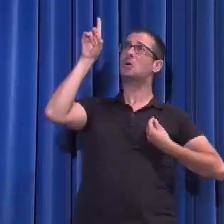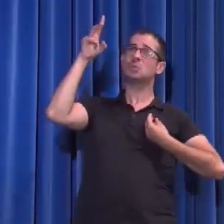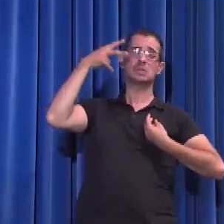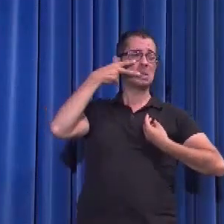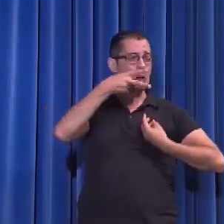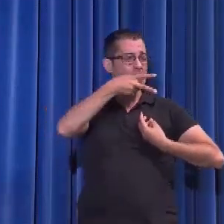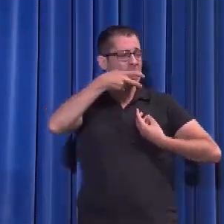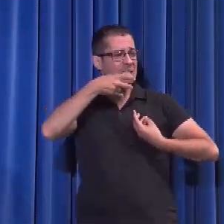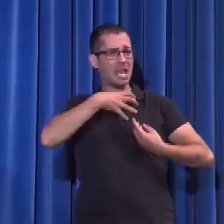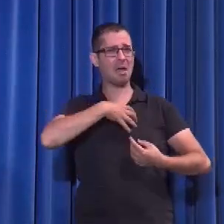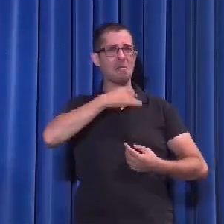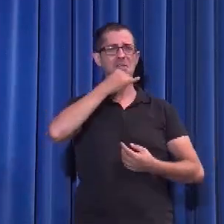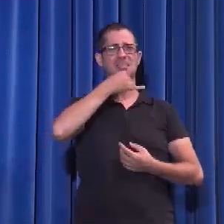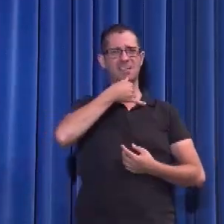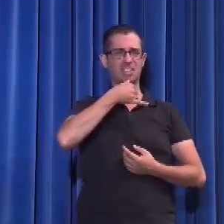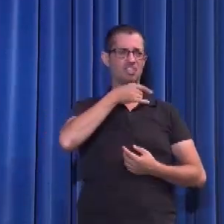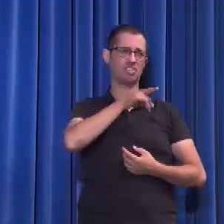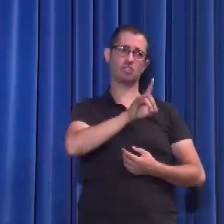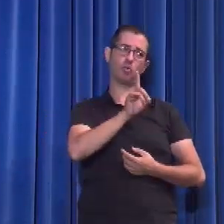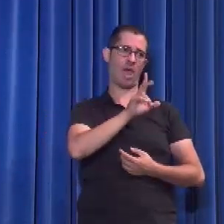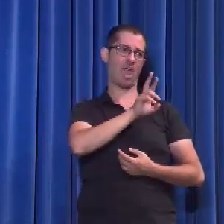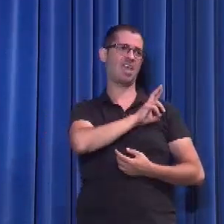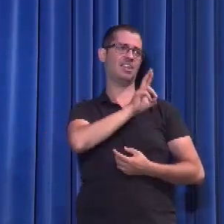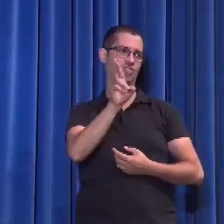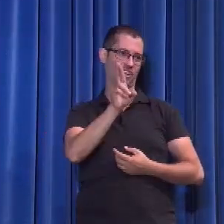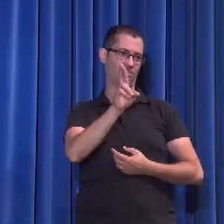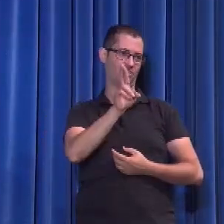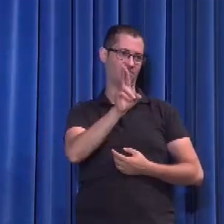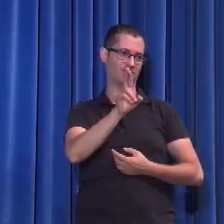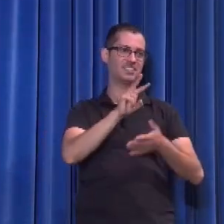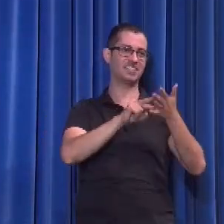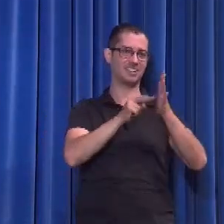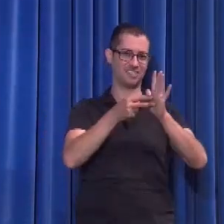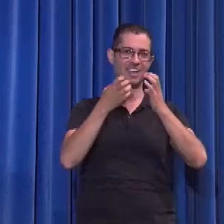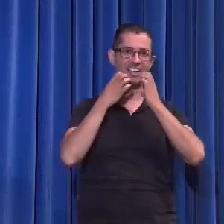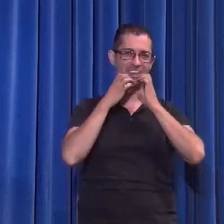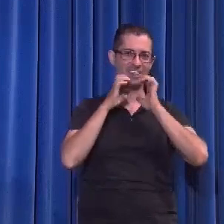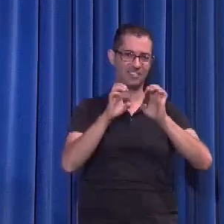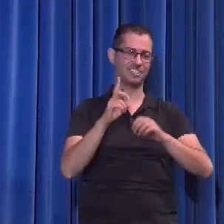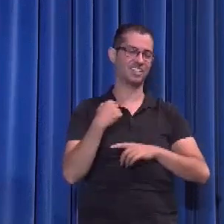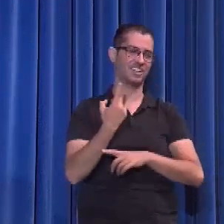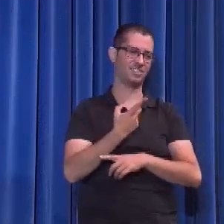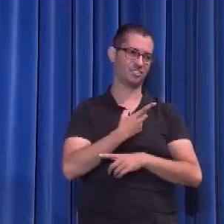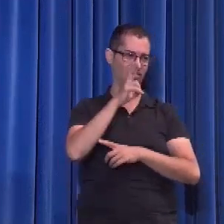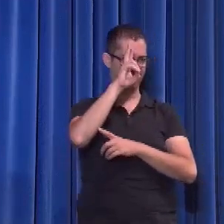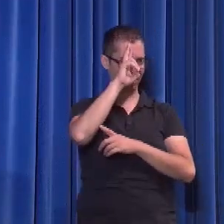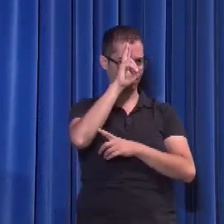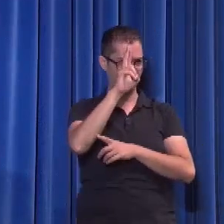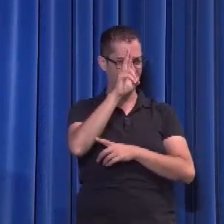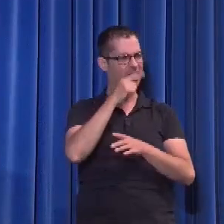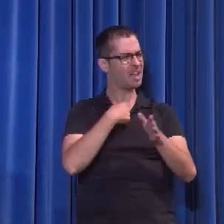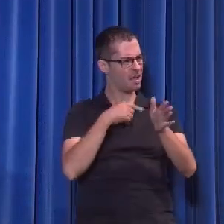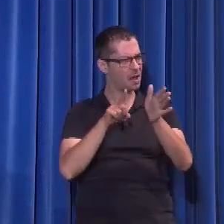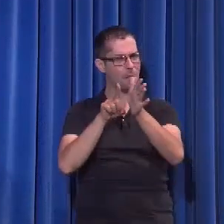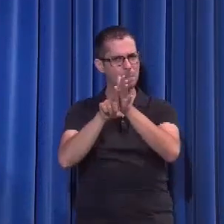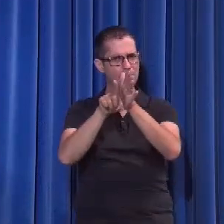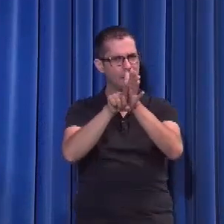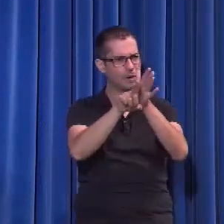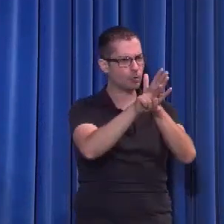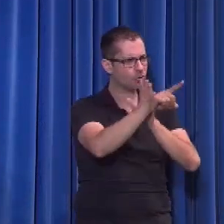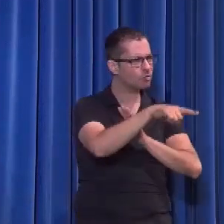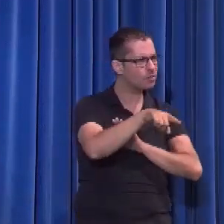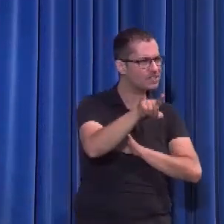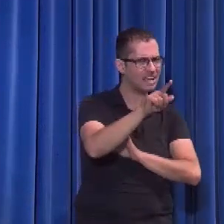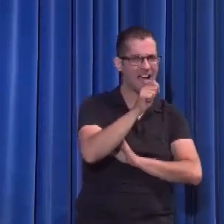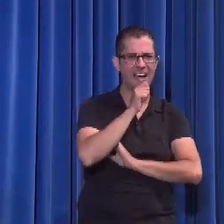é religião, isto é o Evangelho. É o Evangelho do nosso Senhor. E a pergunta é: você ainda não